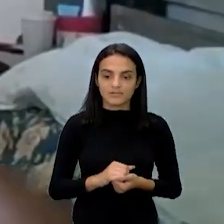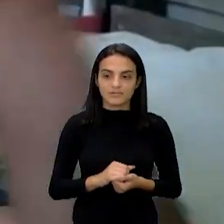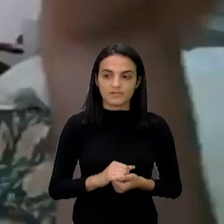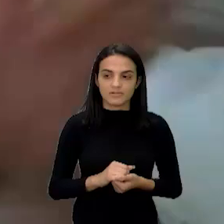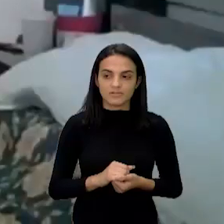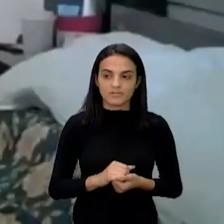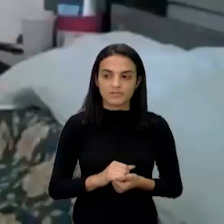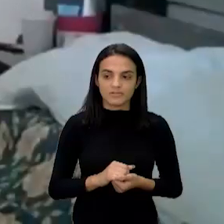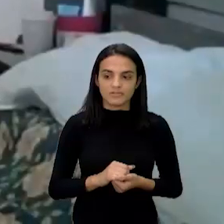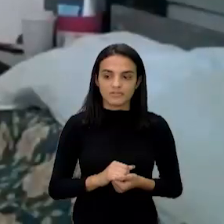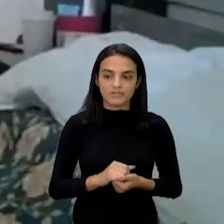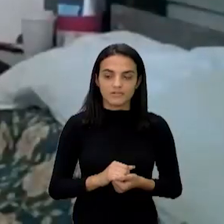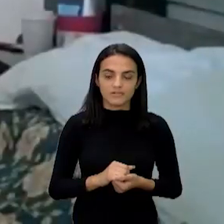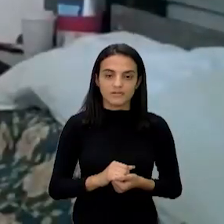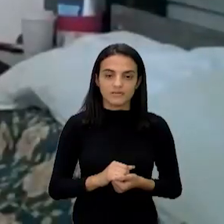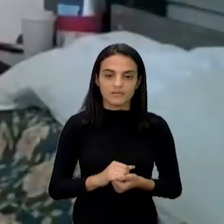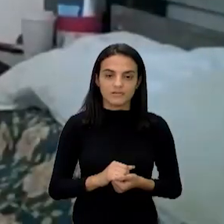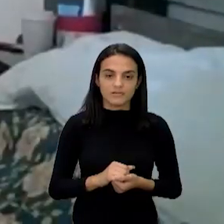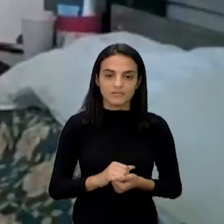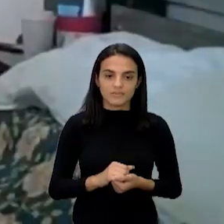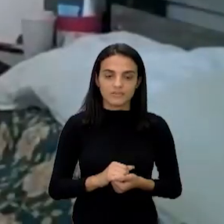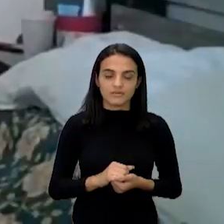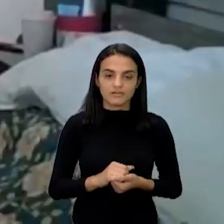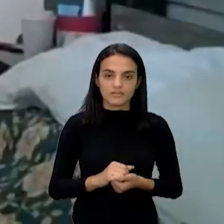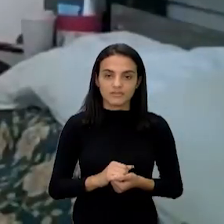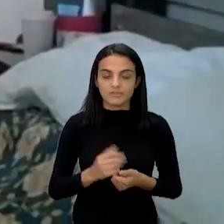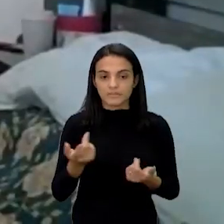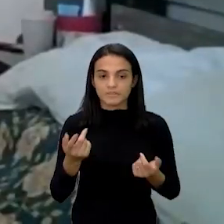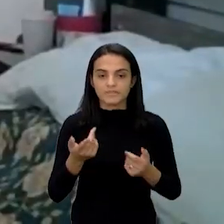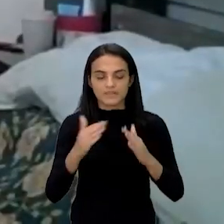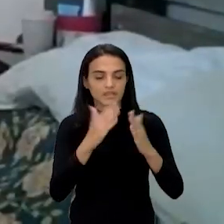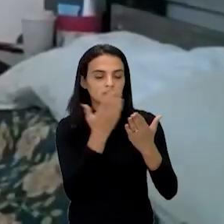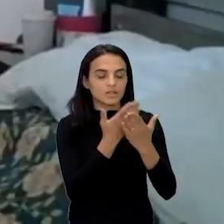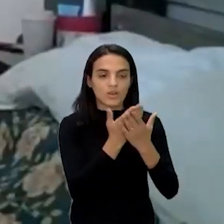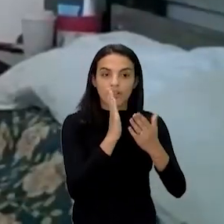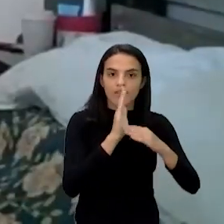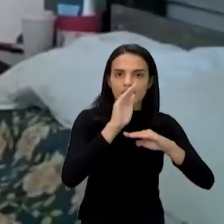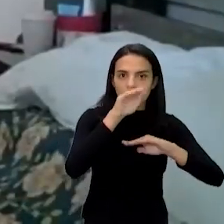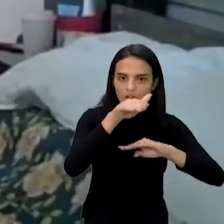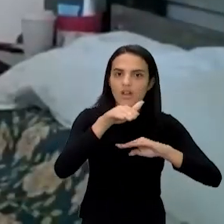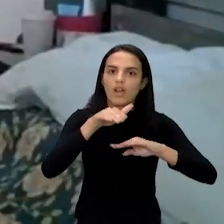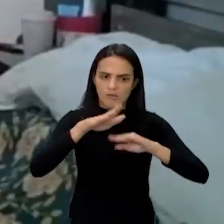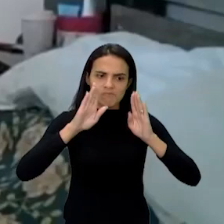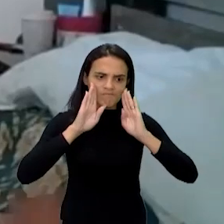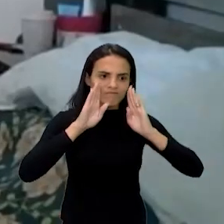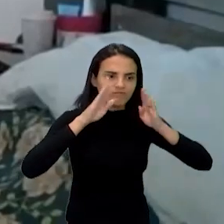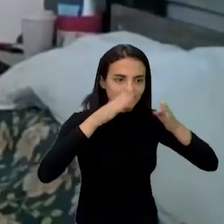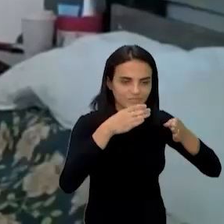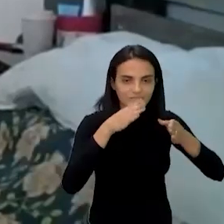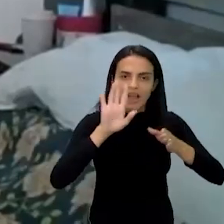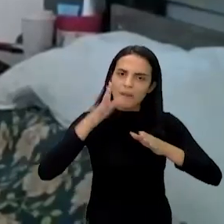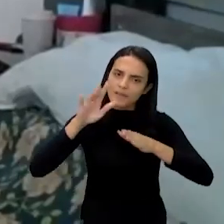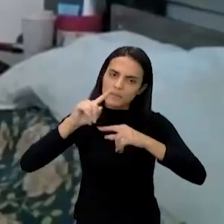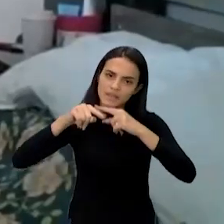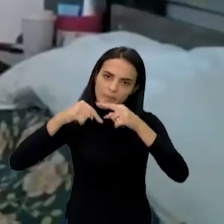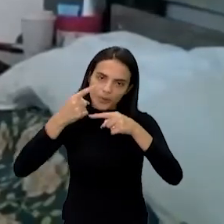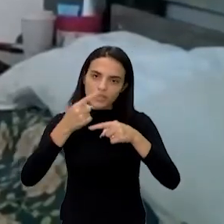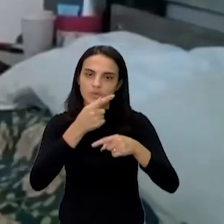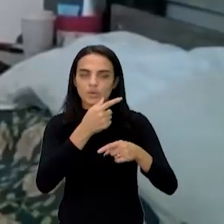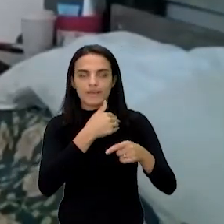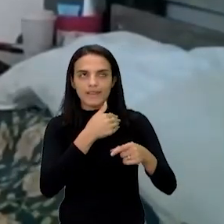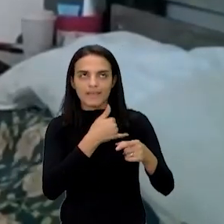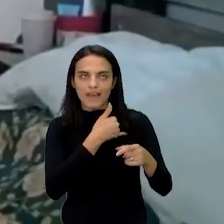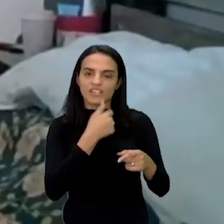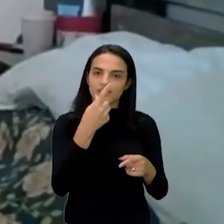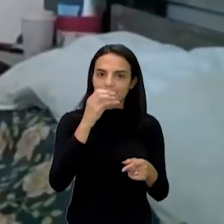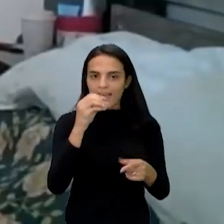né? Eu me dedicava muito fora da escola aquilo que eu gostava bastante de fazer. Aí depois dos 10 até os 15